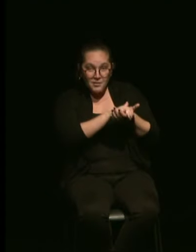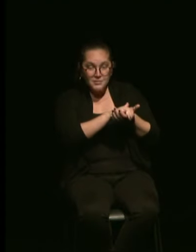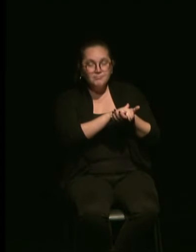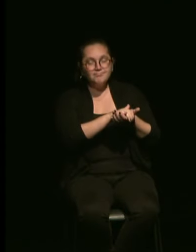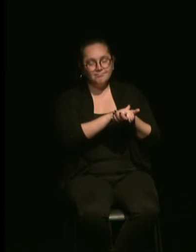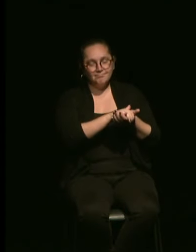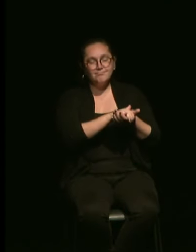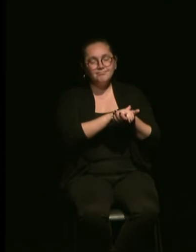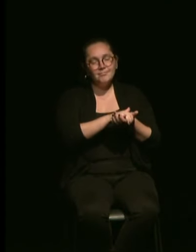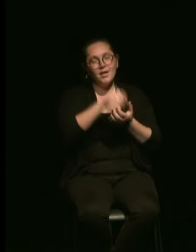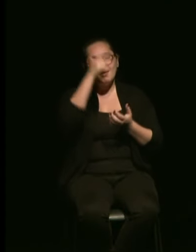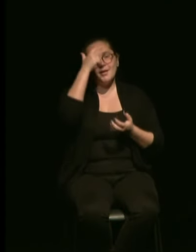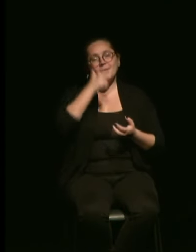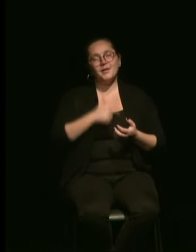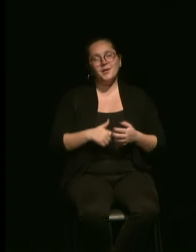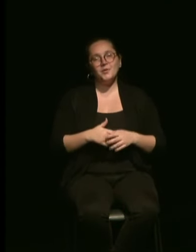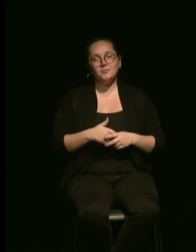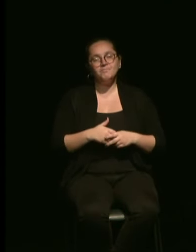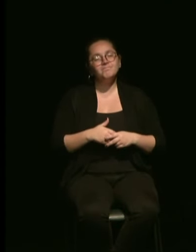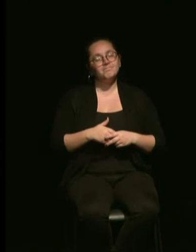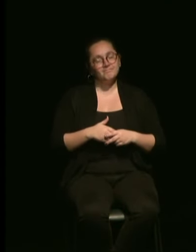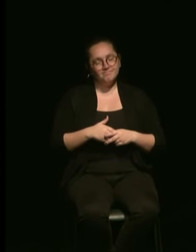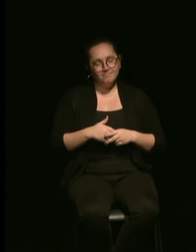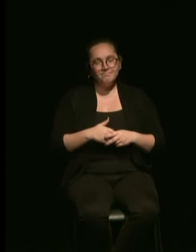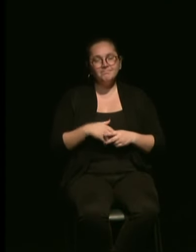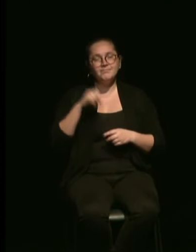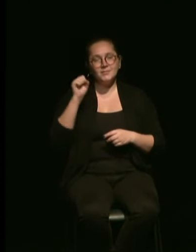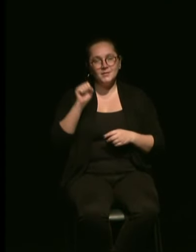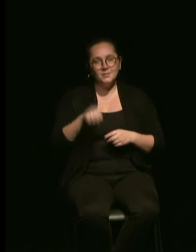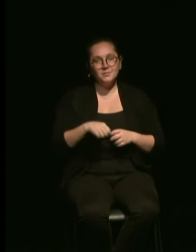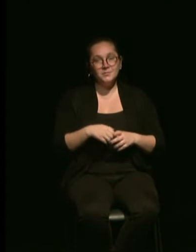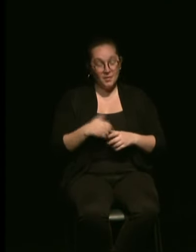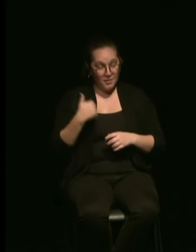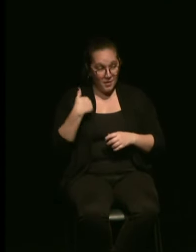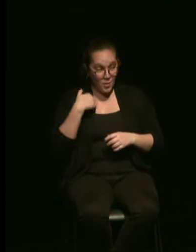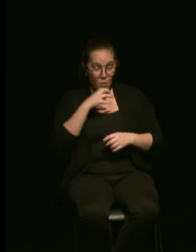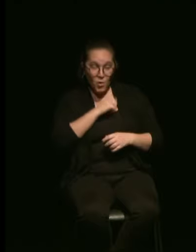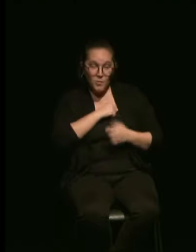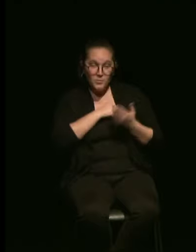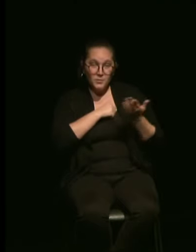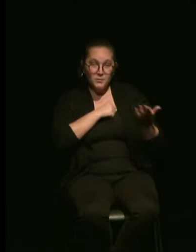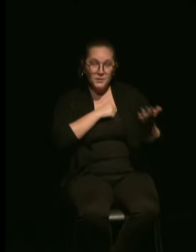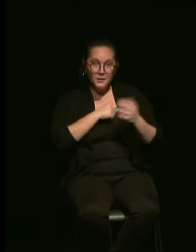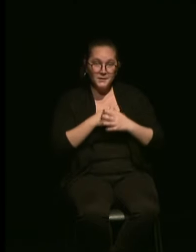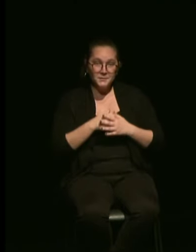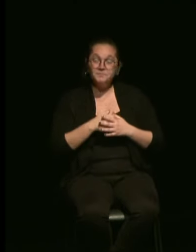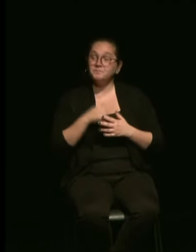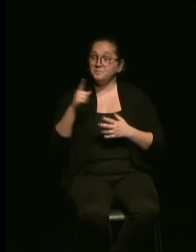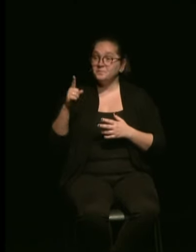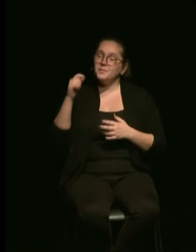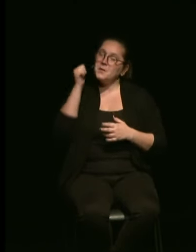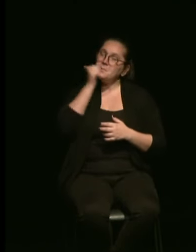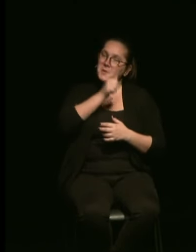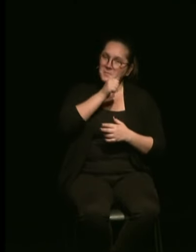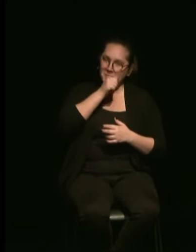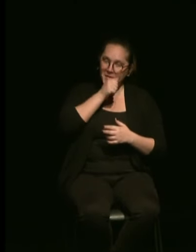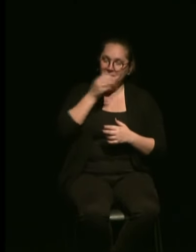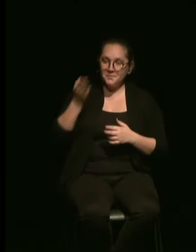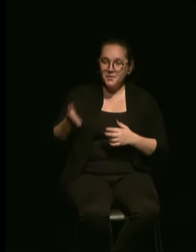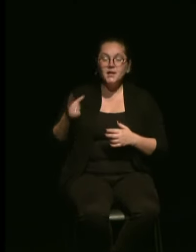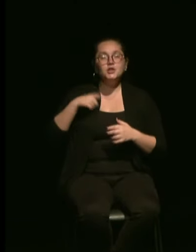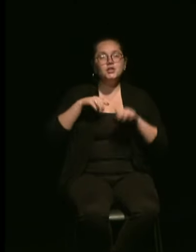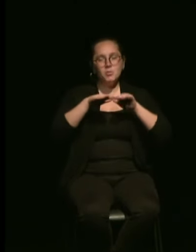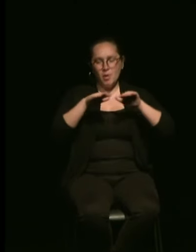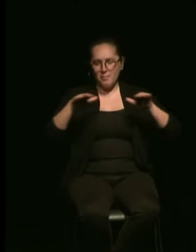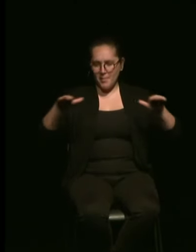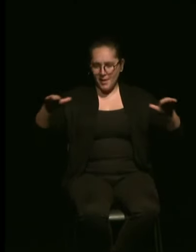ela era eu, seu amor. E a minha mãe, ela ficava... tinha uma mesa